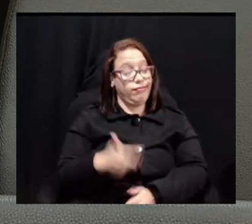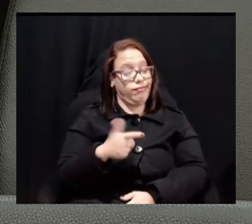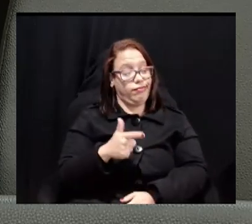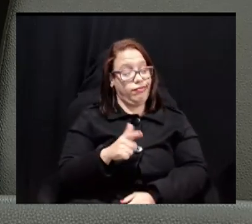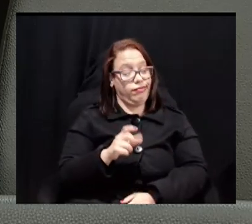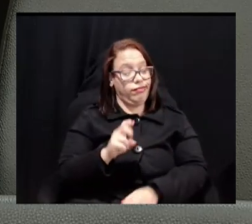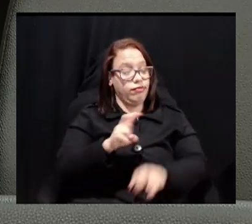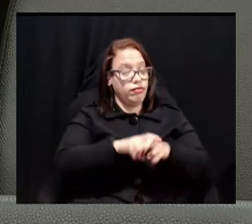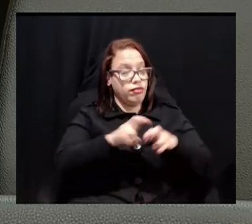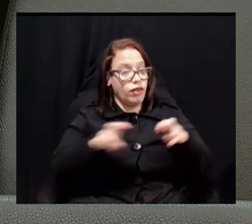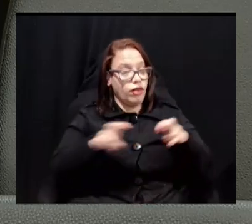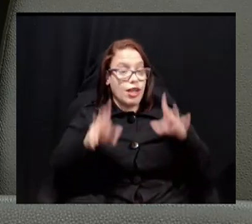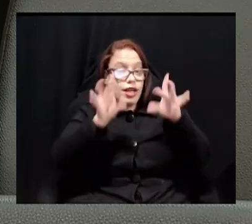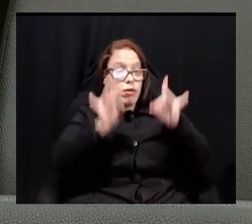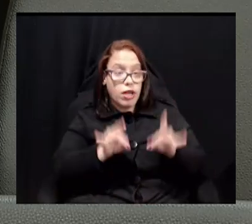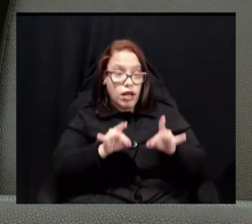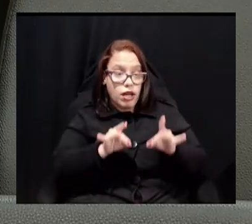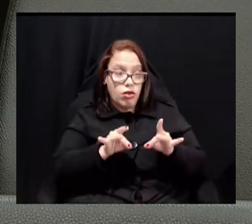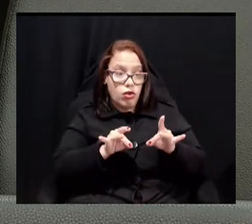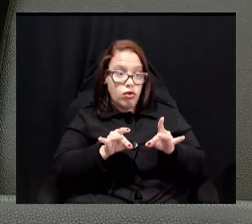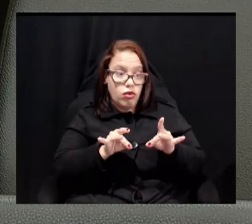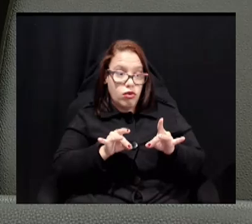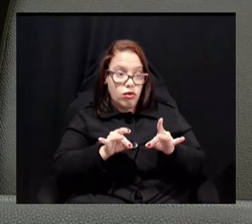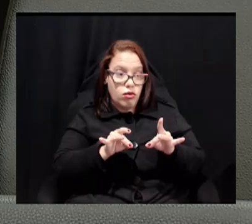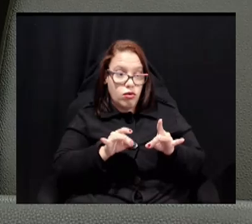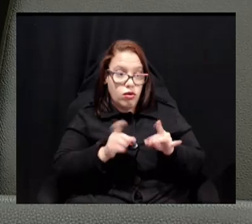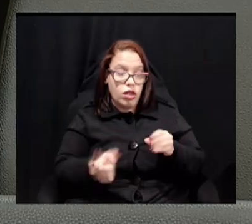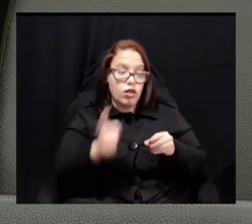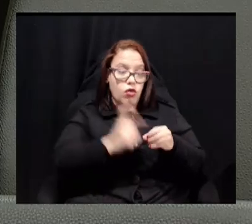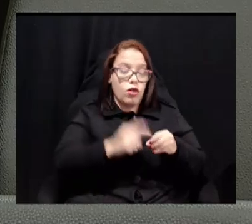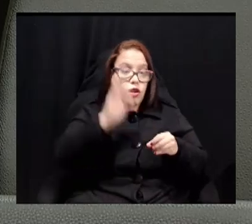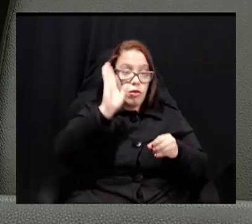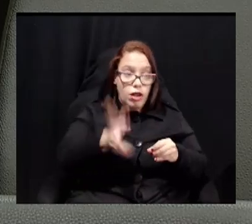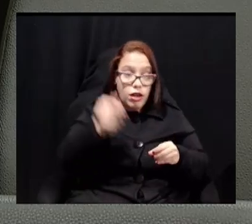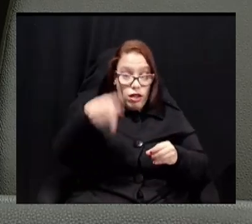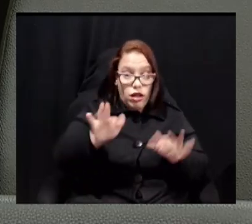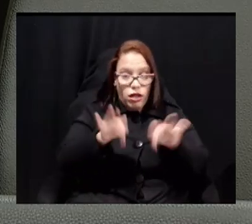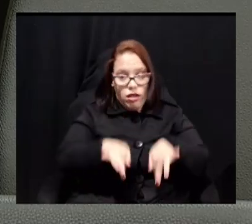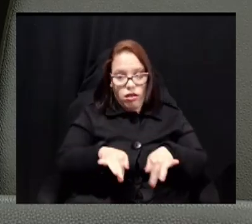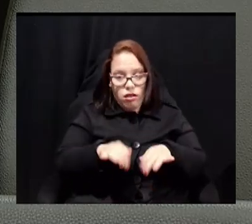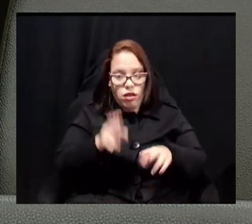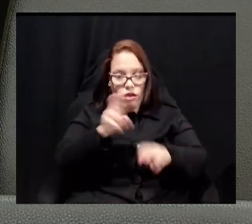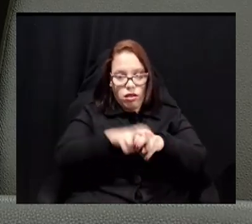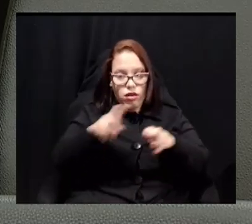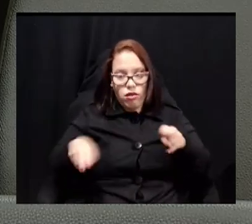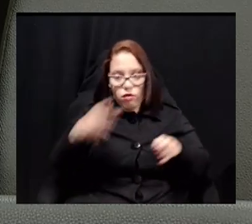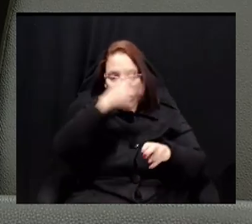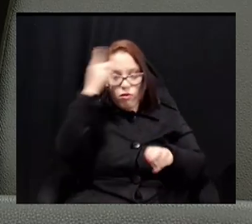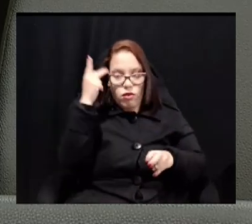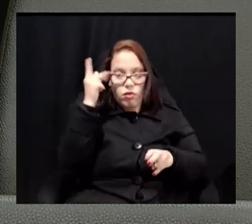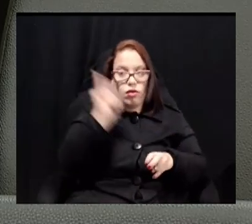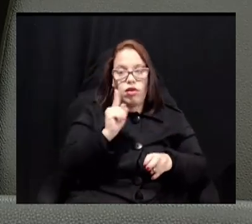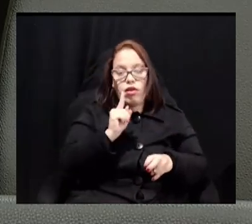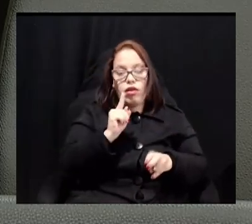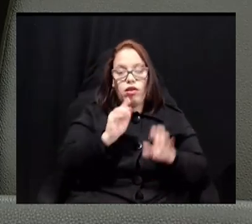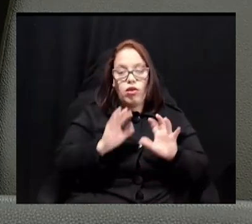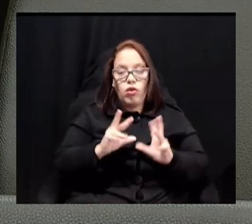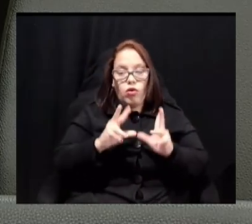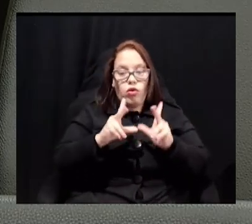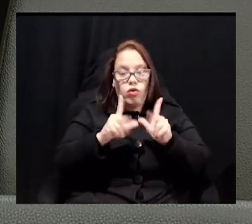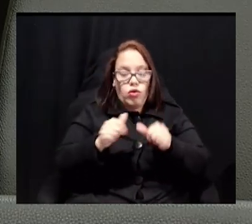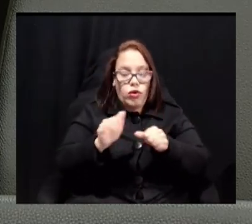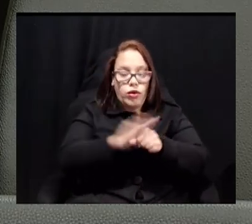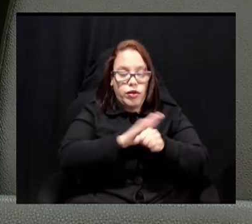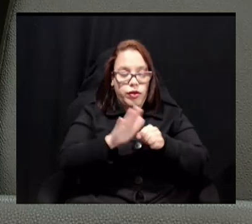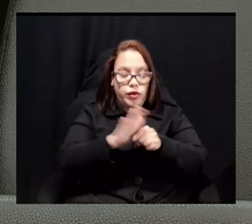assentos que já estão destinados sejam ocupados por essas pessoas, mas gerar uma educação para que os